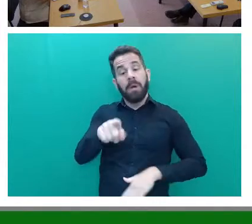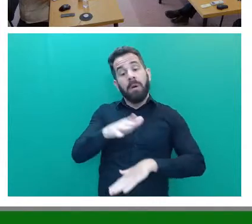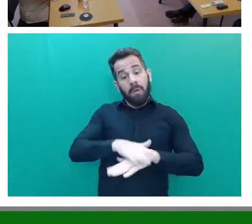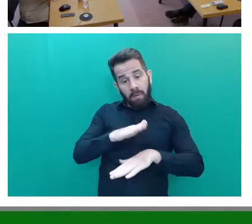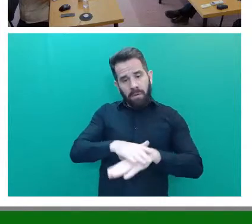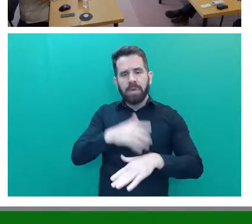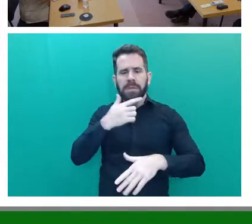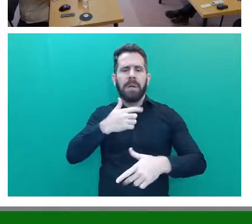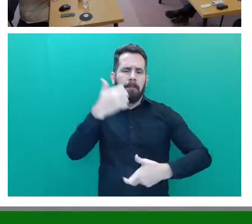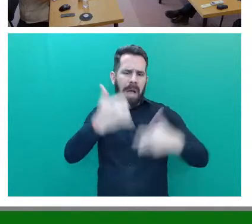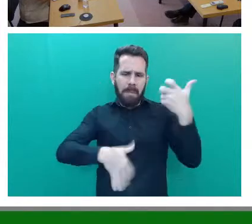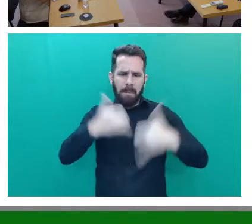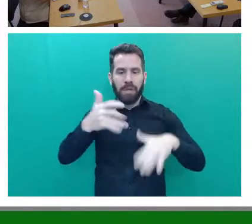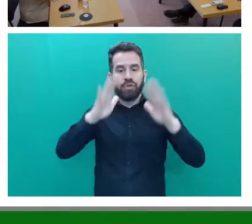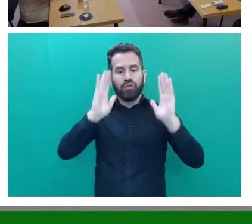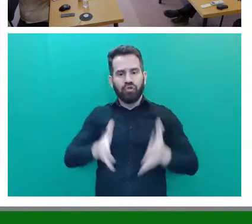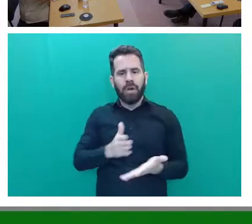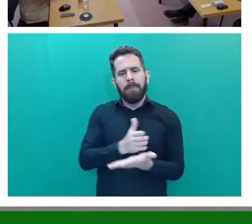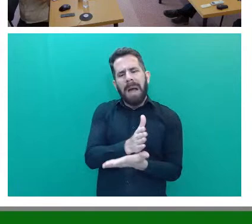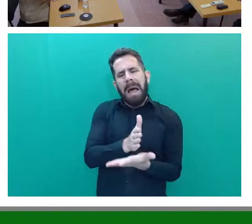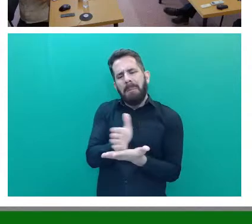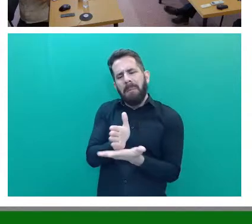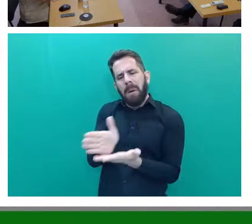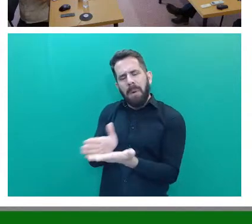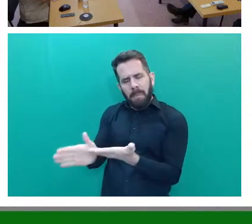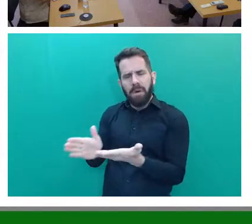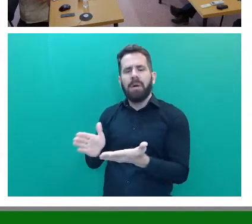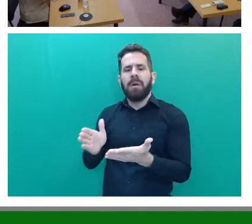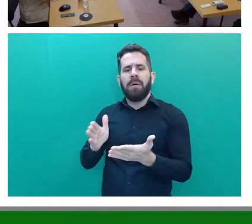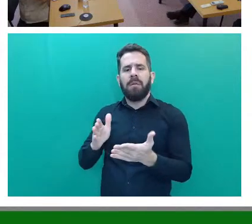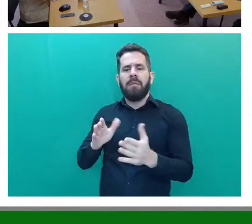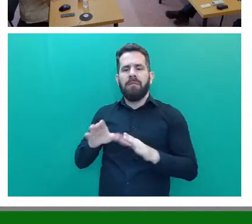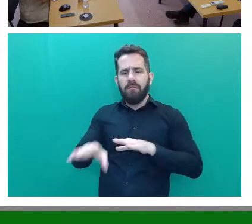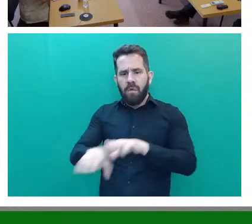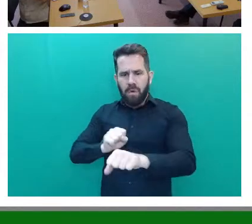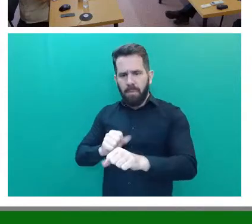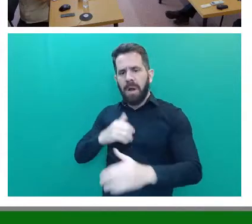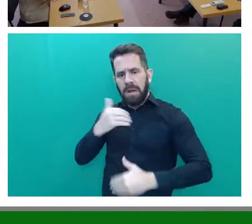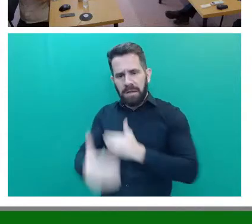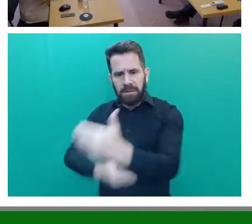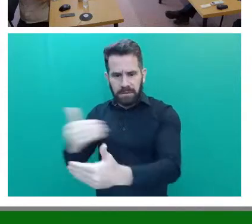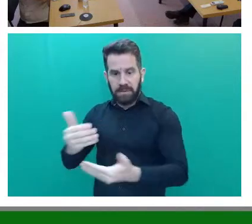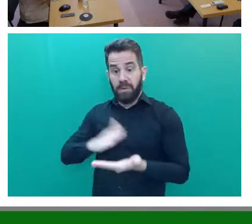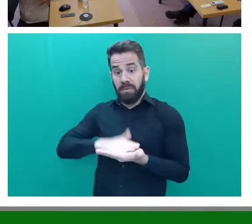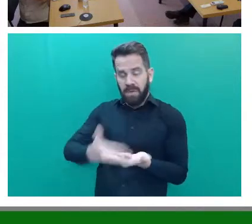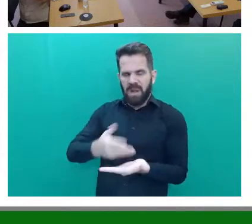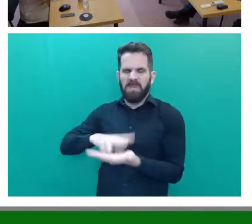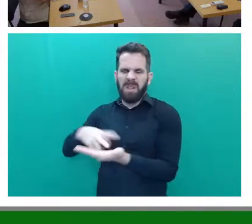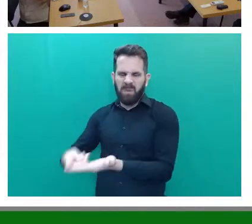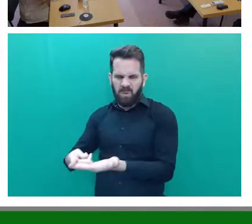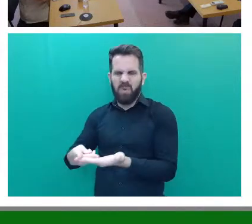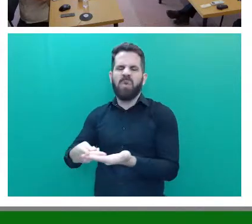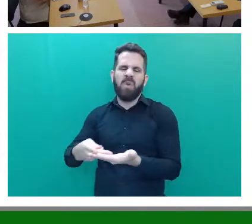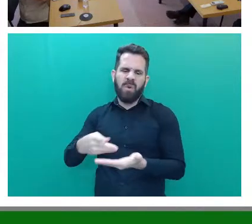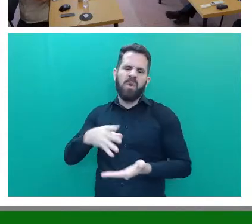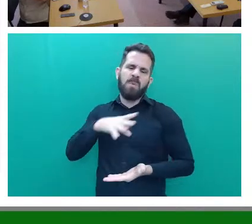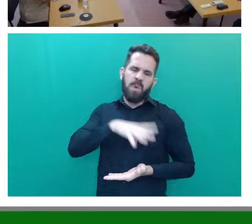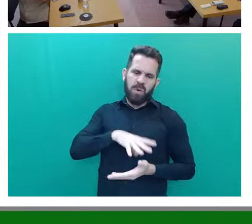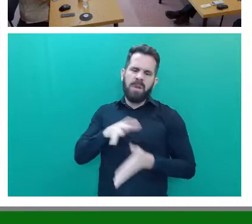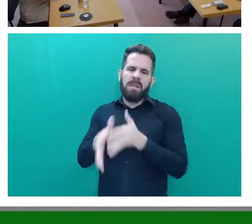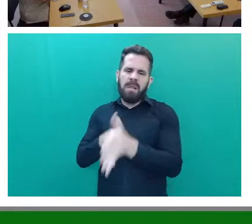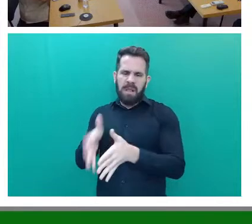possíveis caminhos acerca da formação de intérpretes e tradutores para o par português Libras,